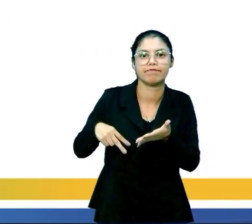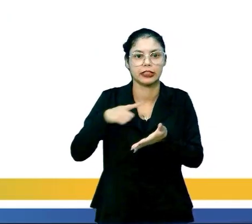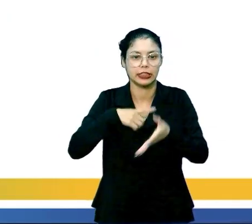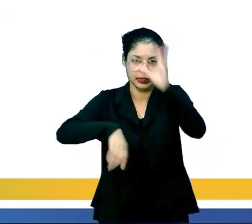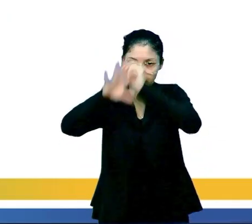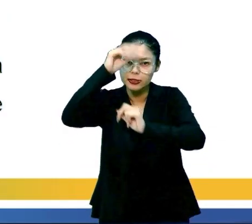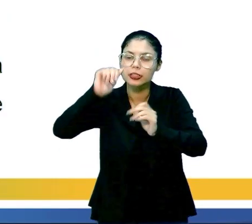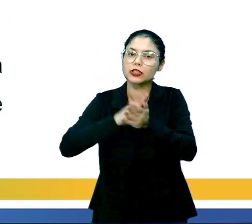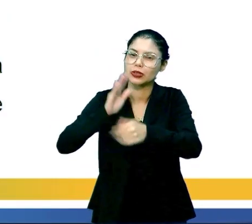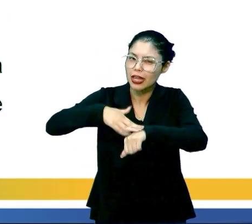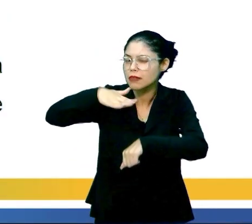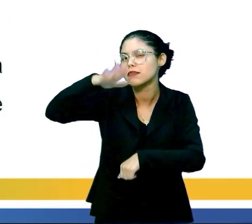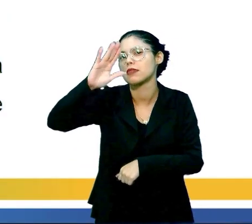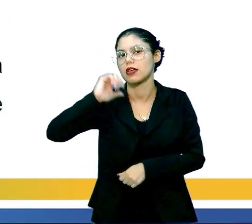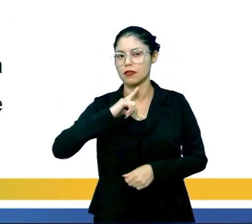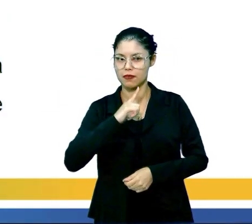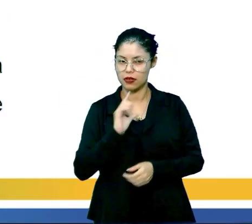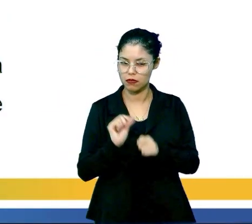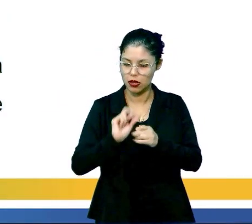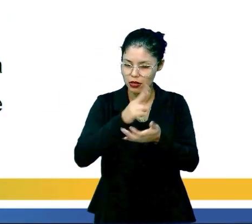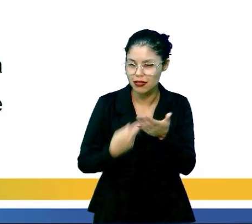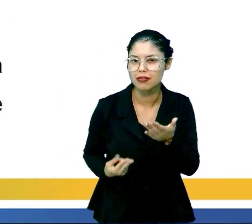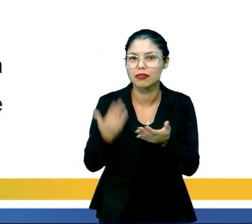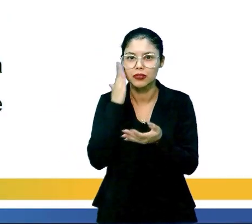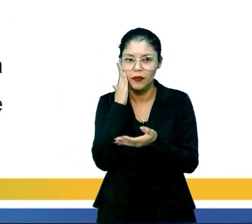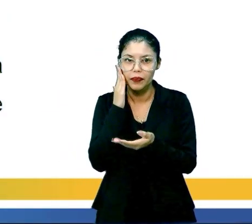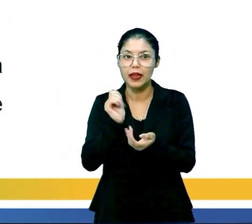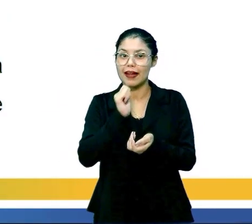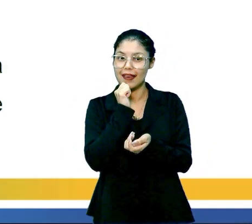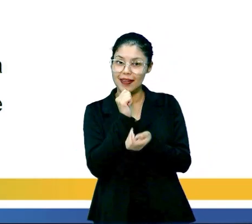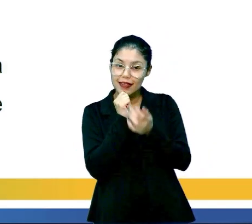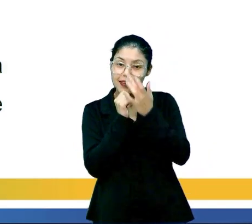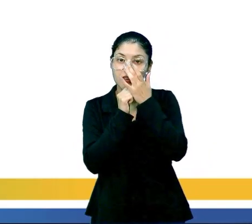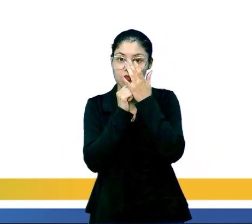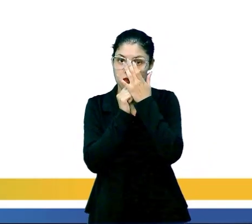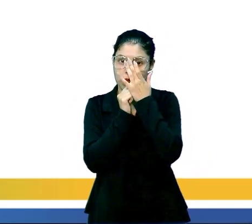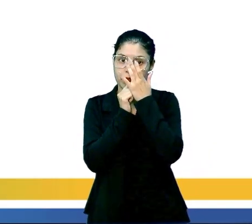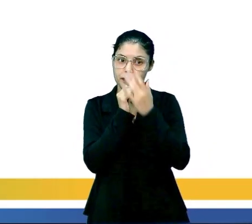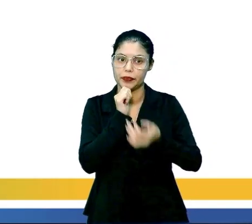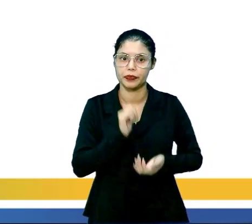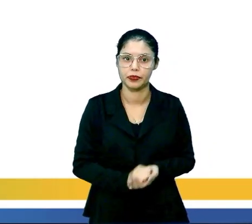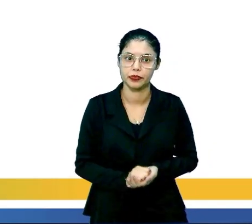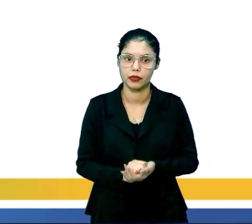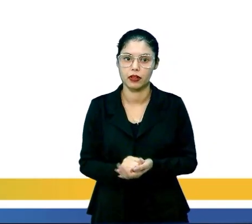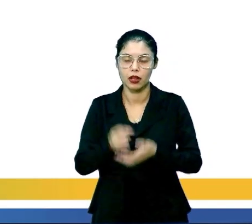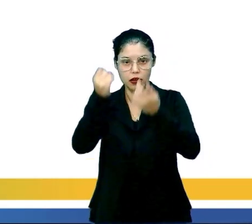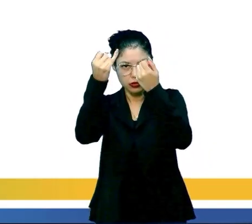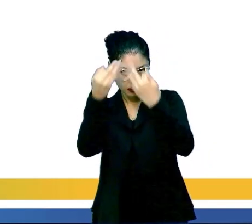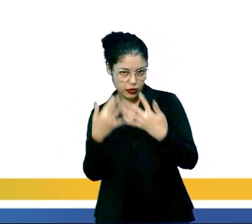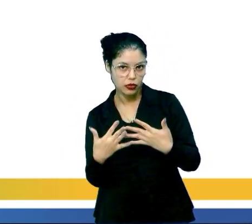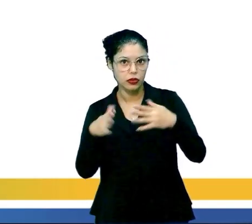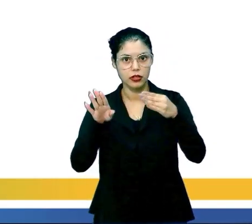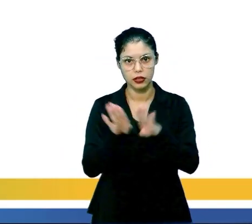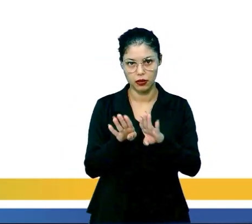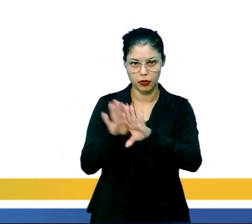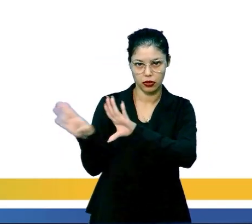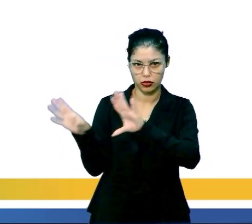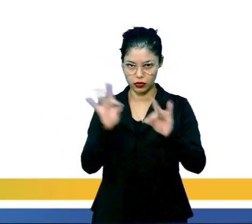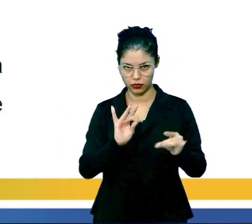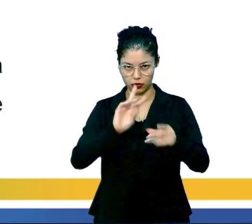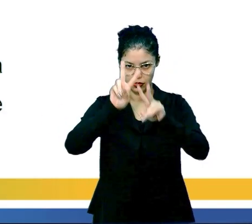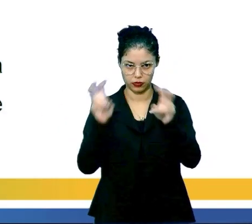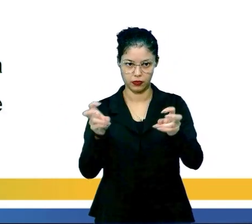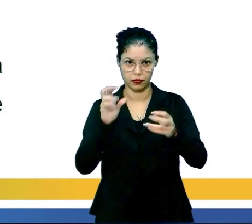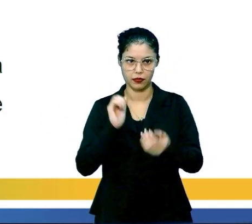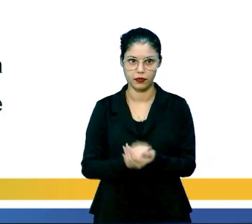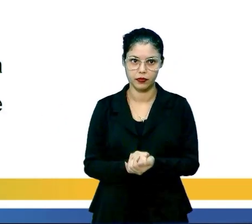isso? Então vamos continuar. E aí, além dessas exemplificações que eu trouxe a teoria,